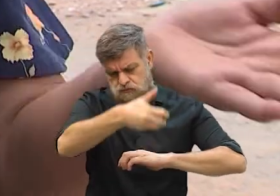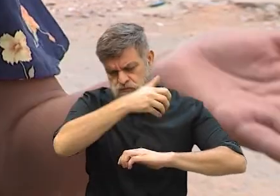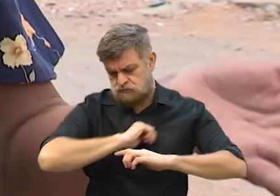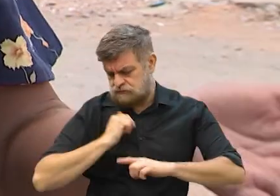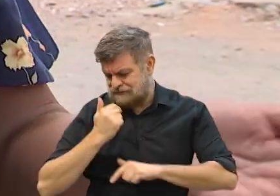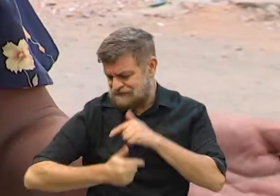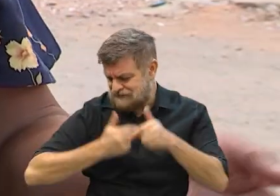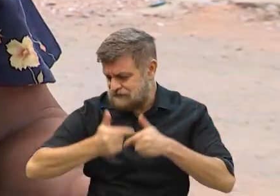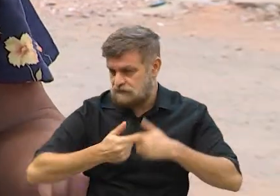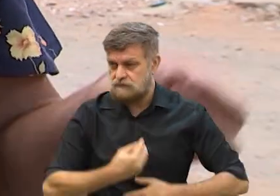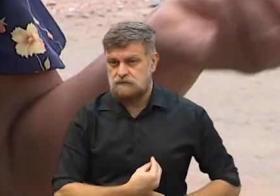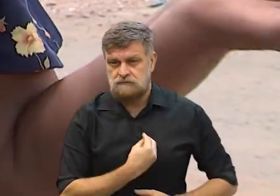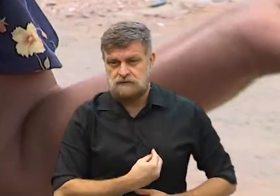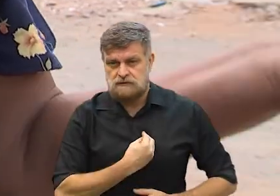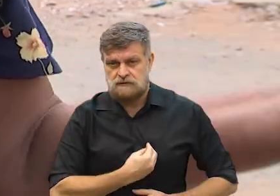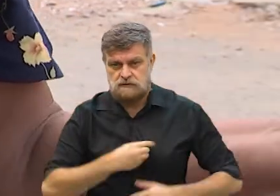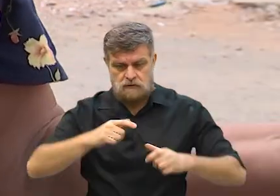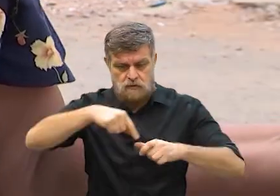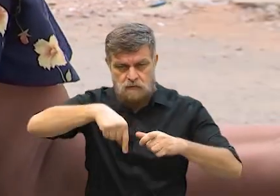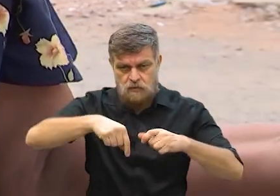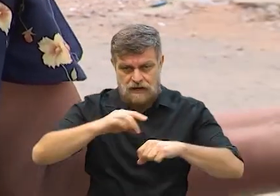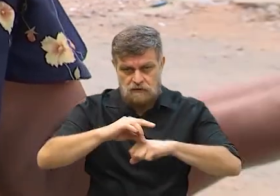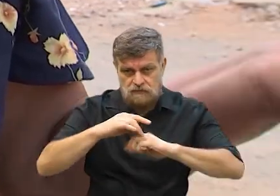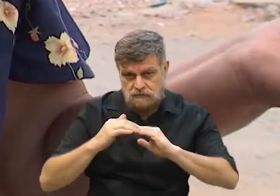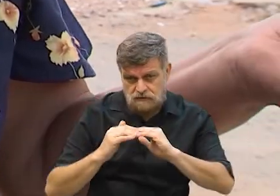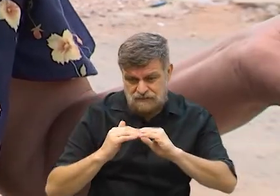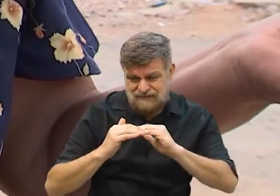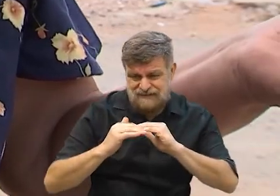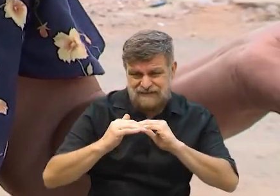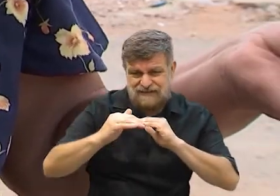a equipe dele aqui, tampando os buracos, porque